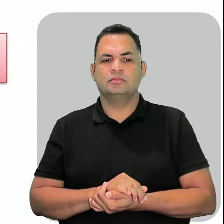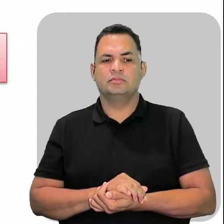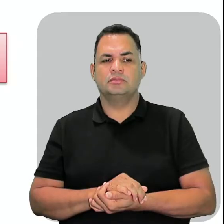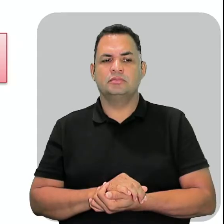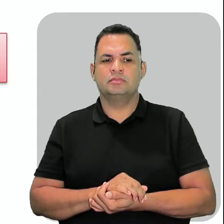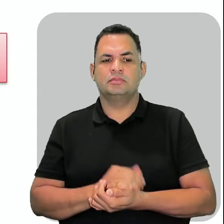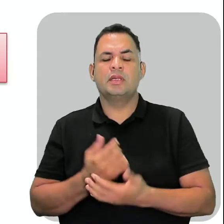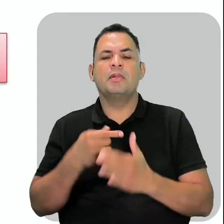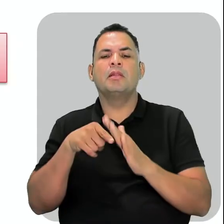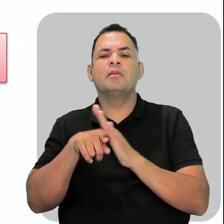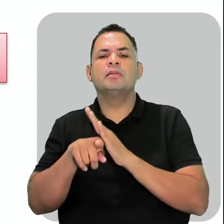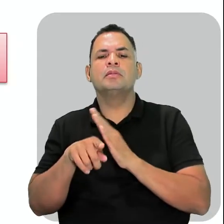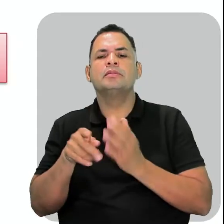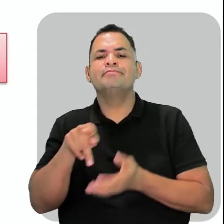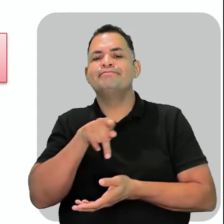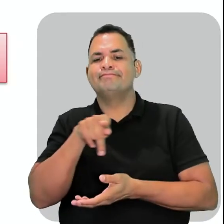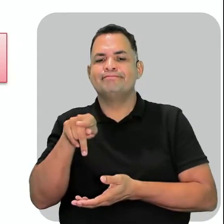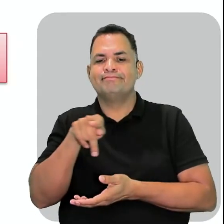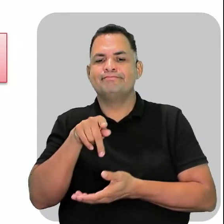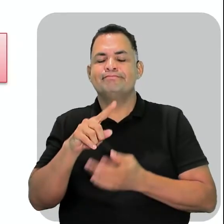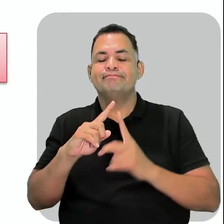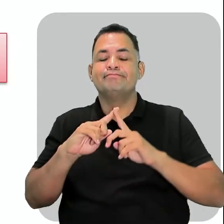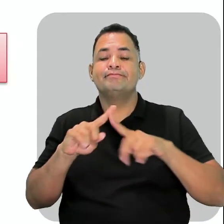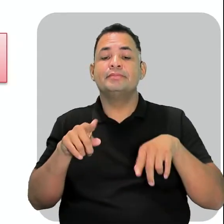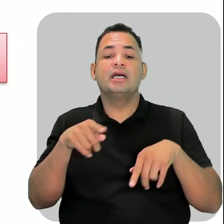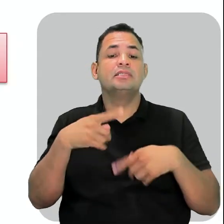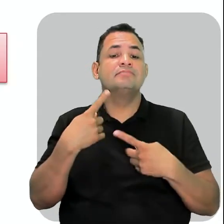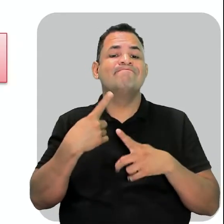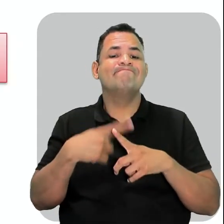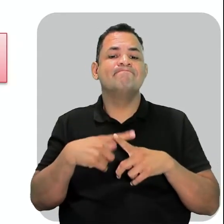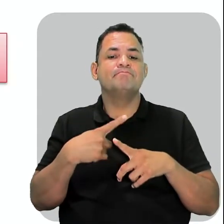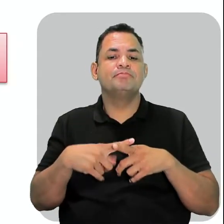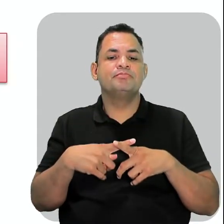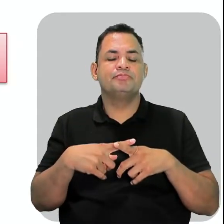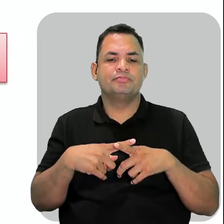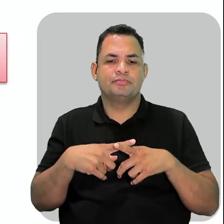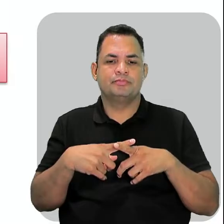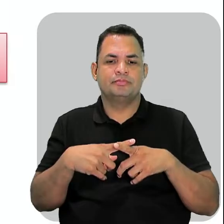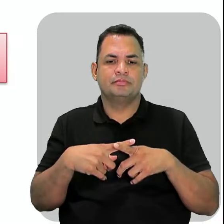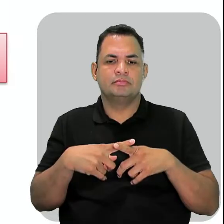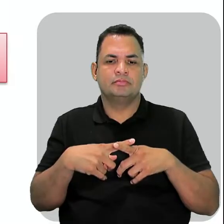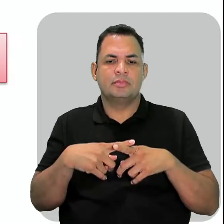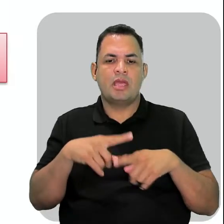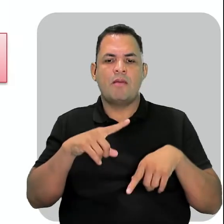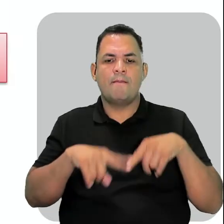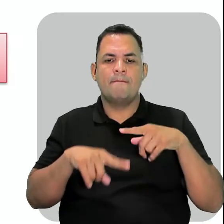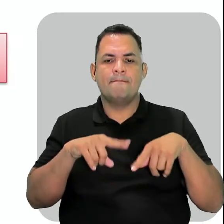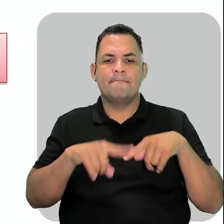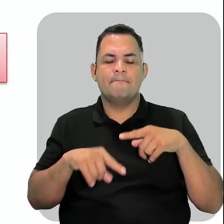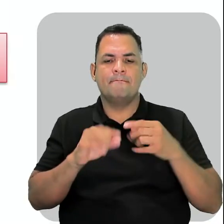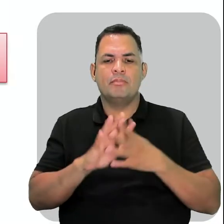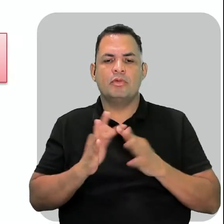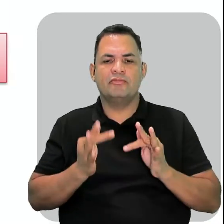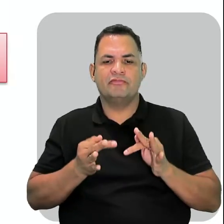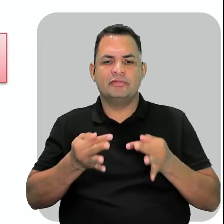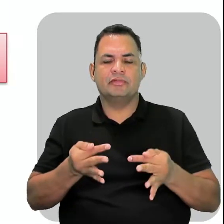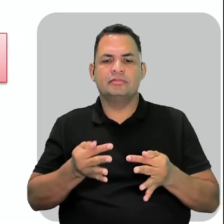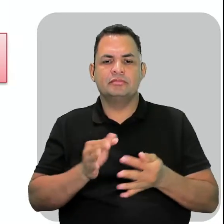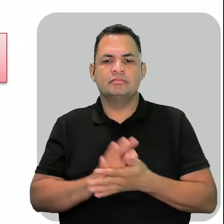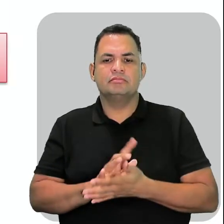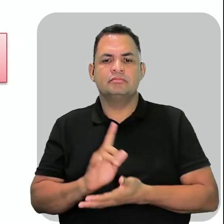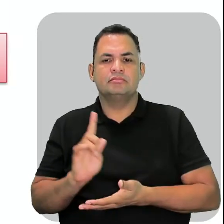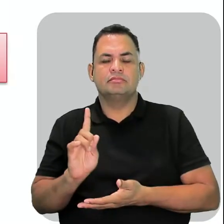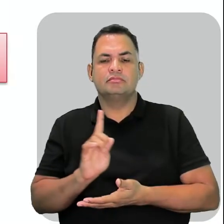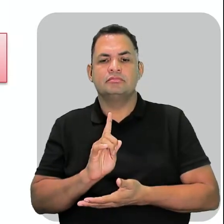pode perguntar, professora, mas por que o meu produto formado aí